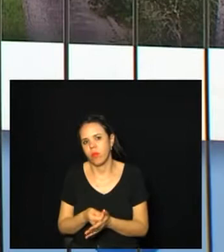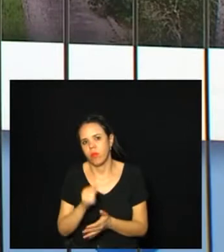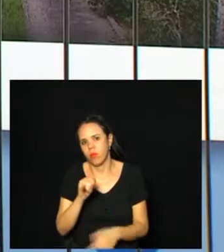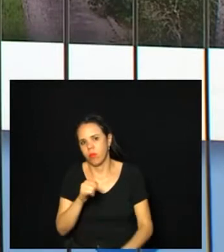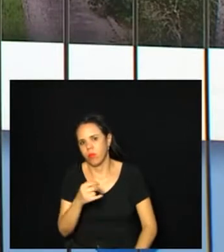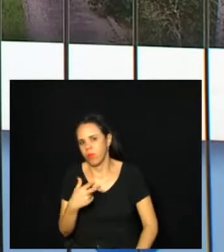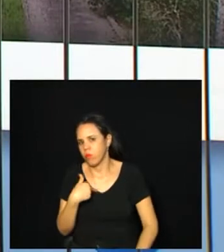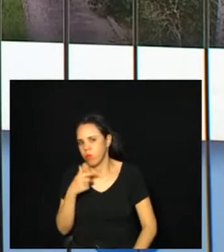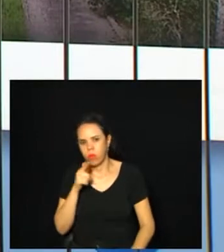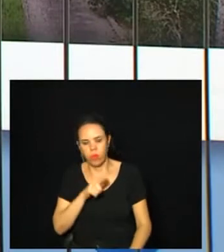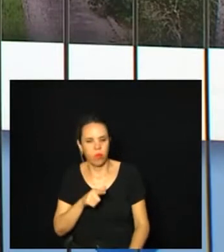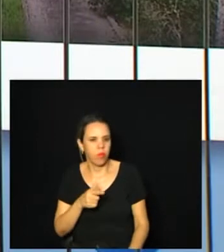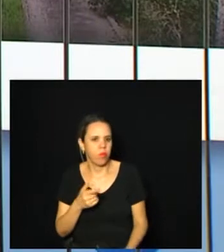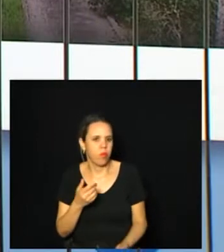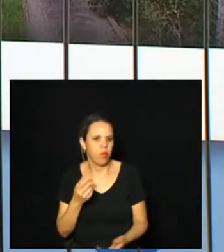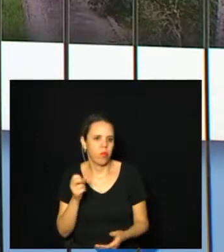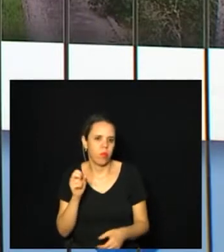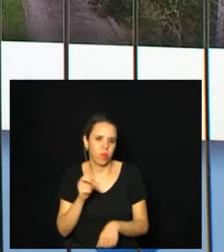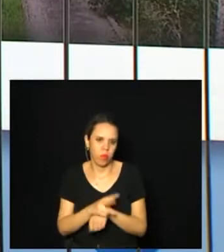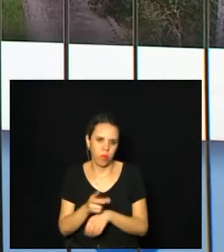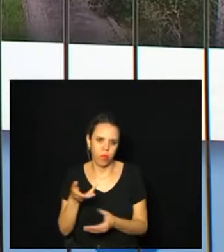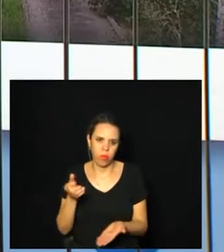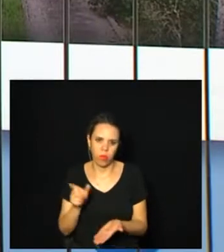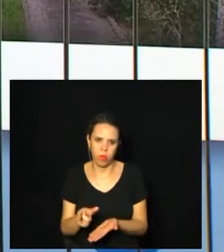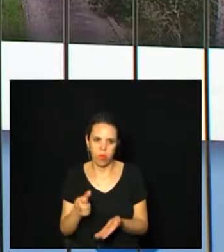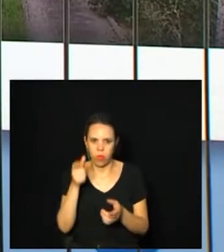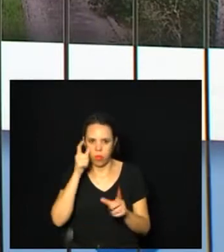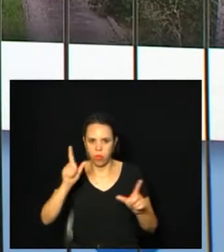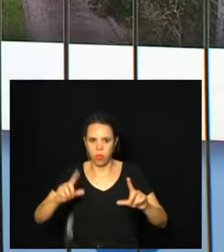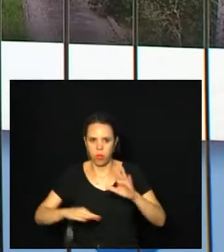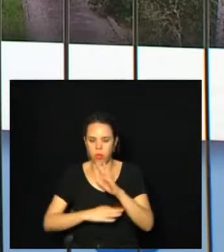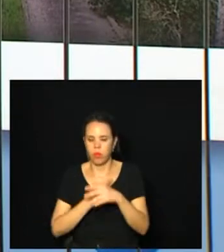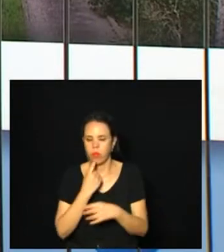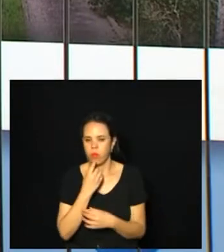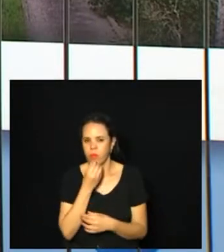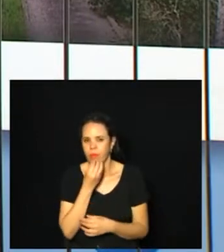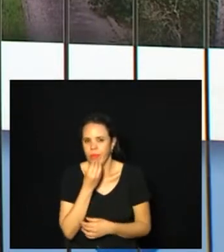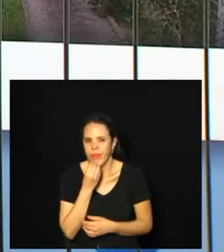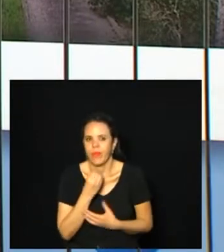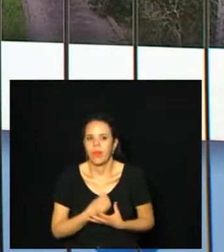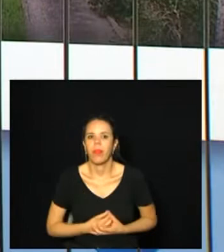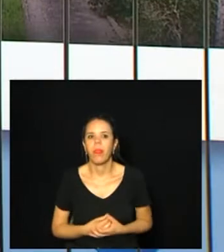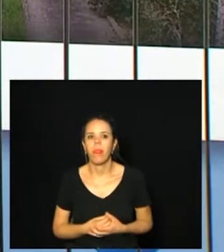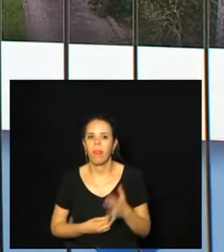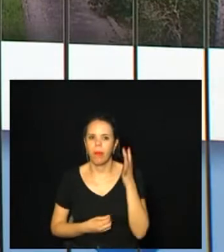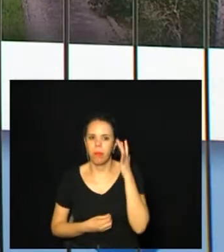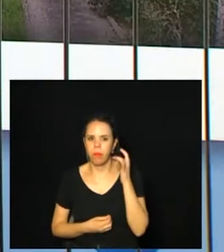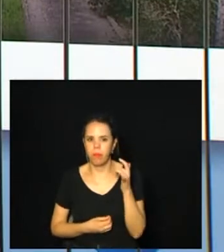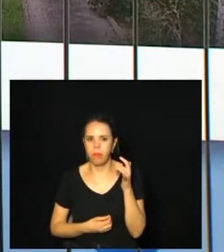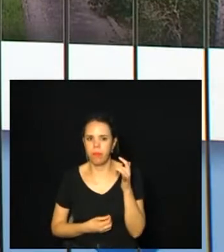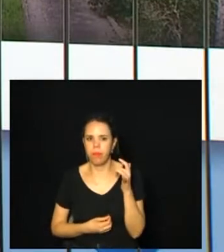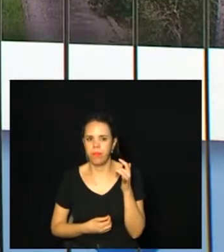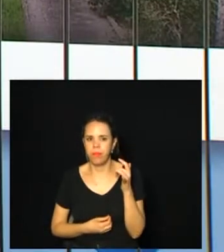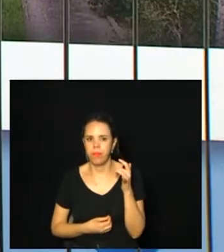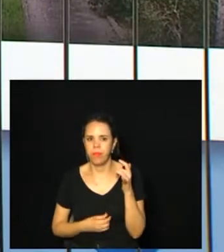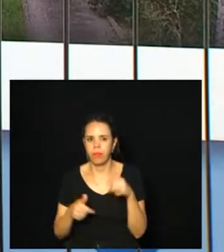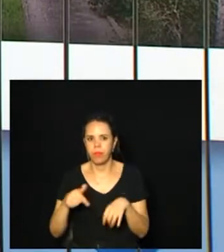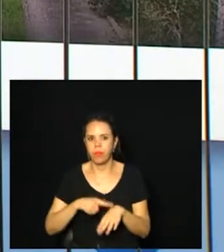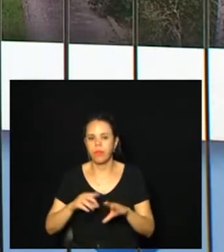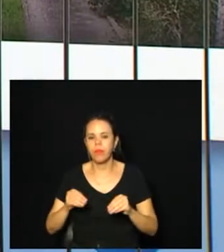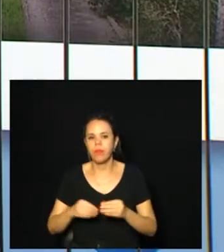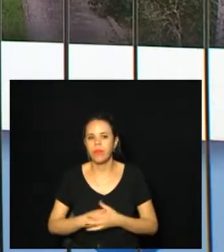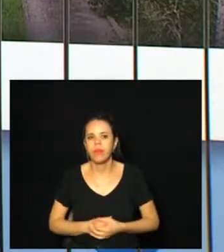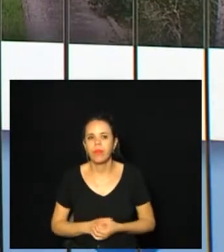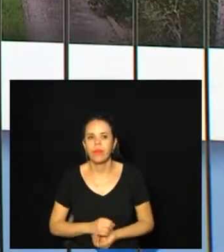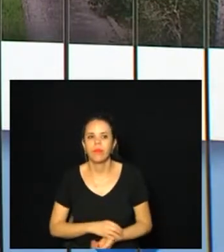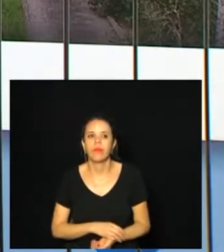você não conseguiu reservar o seu ingresso, assista aqui pela TV Câmara Campinas amanhã, a partir das 7 horas da